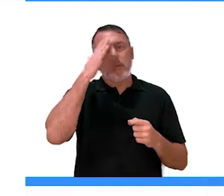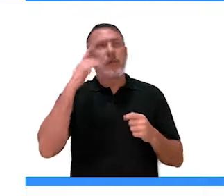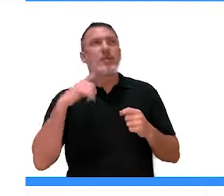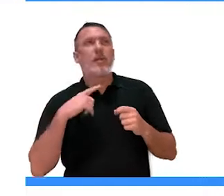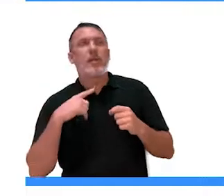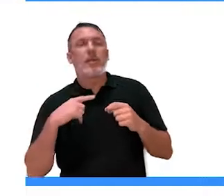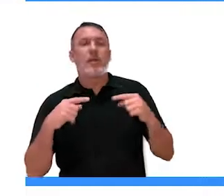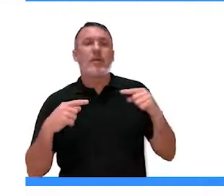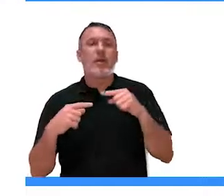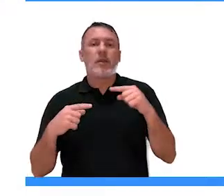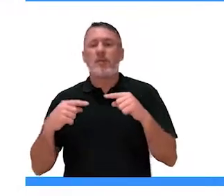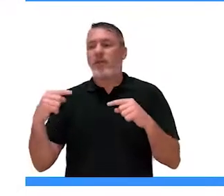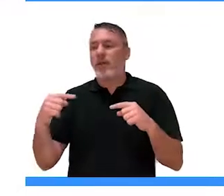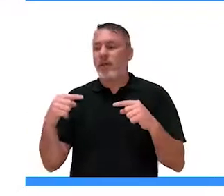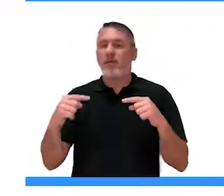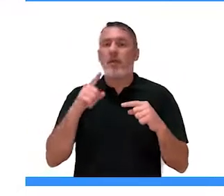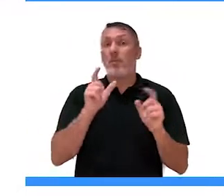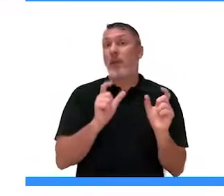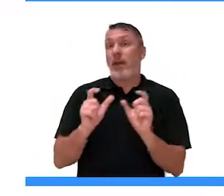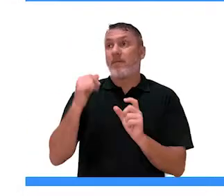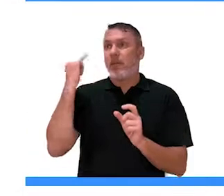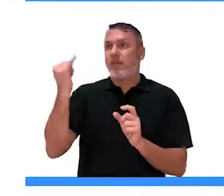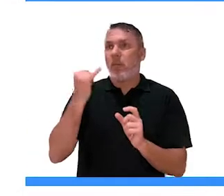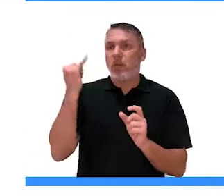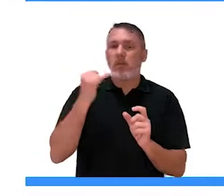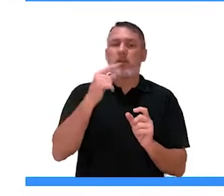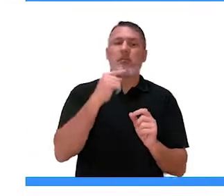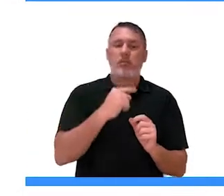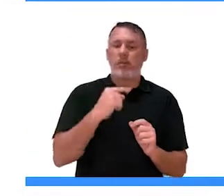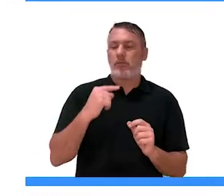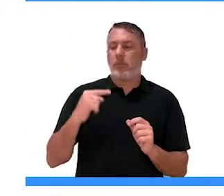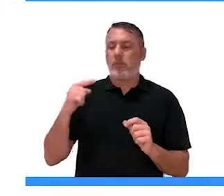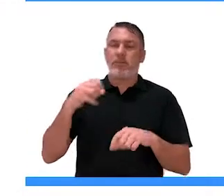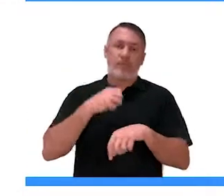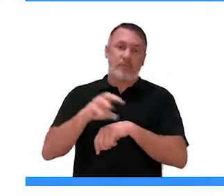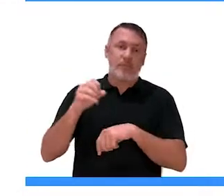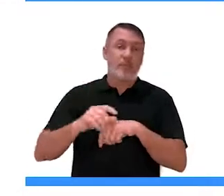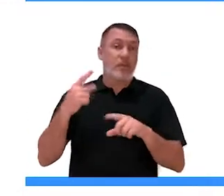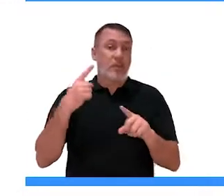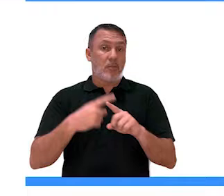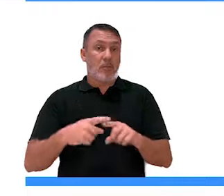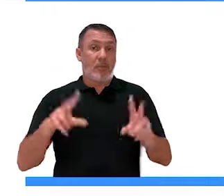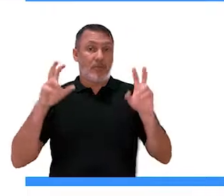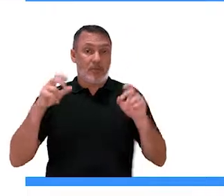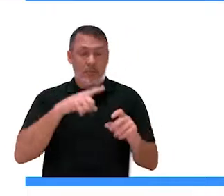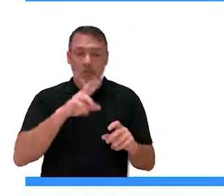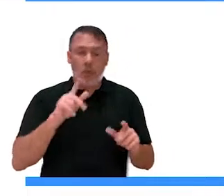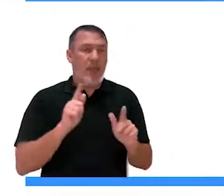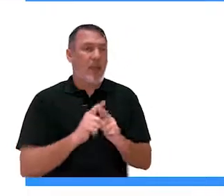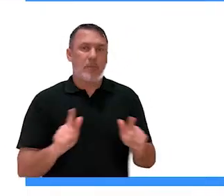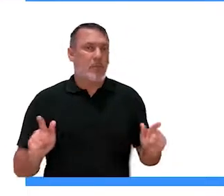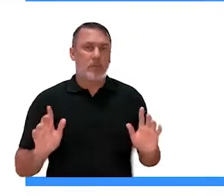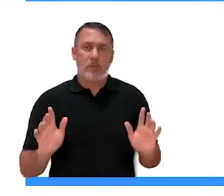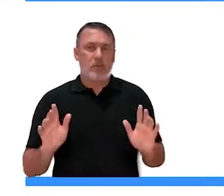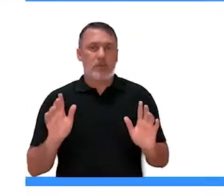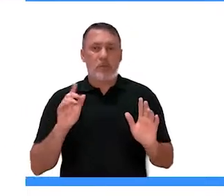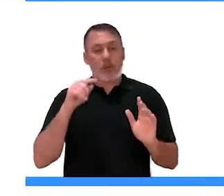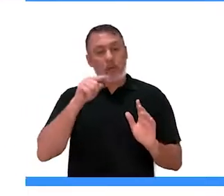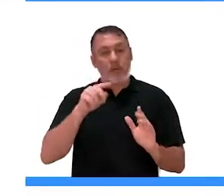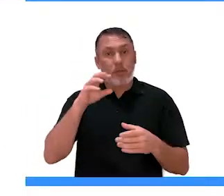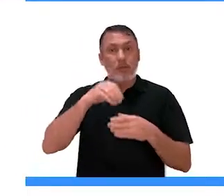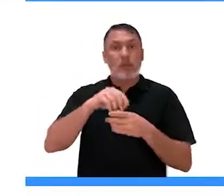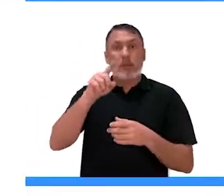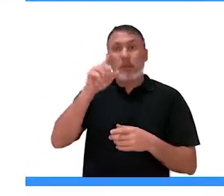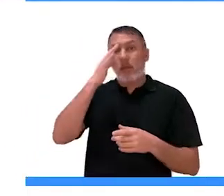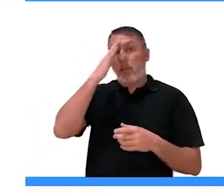as palavras que você considera importantes para entender o que o texto está dizendo, porque aqui a questão não é gramatical, né? Aqui a